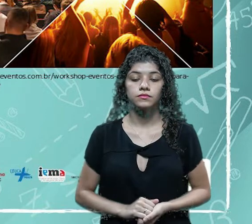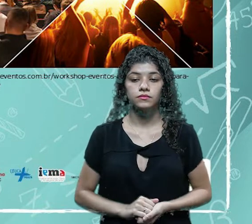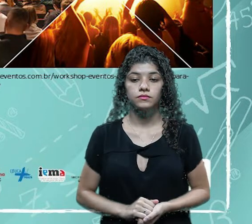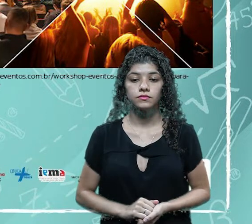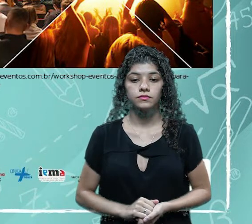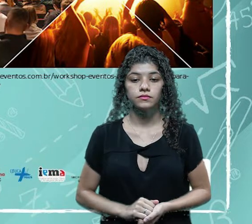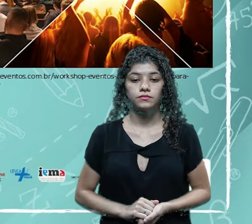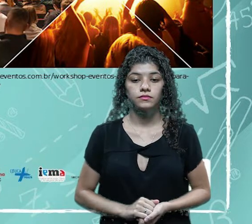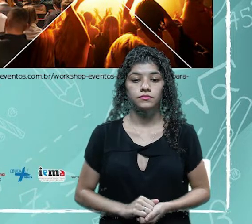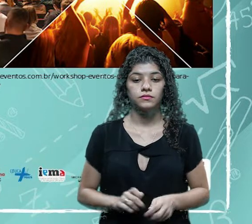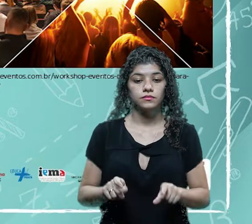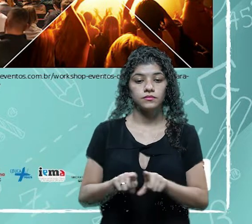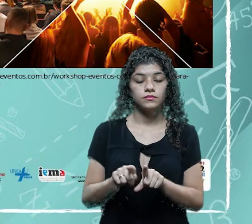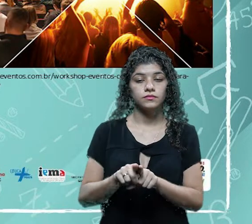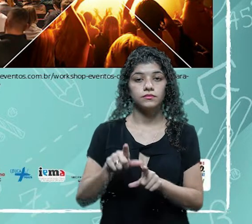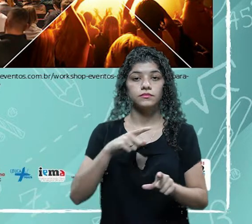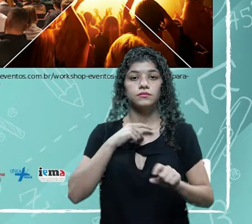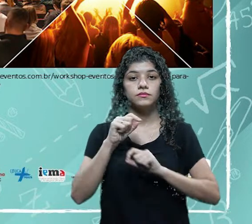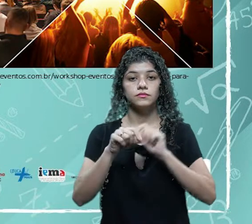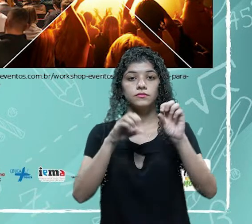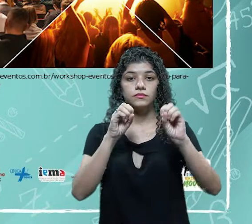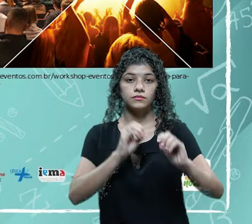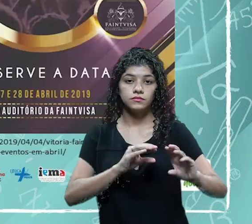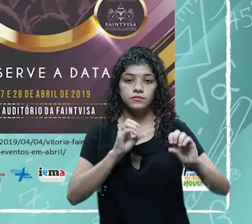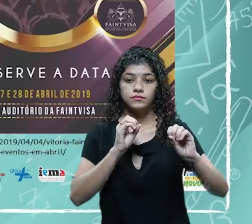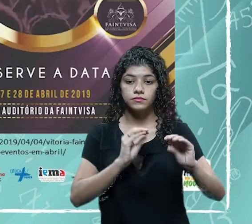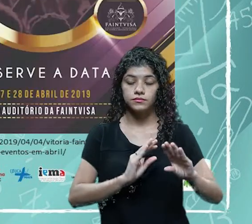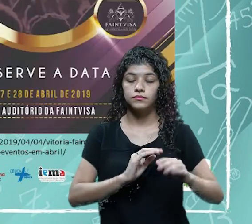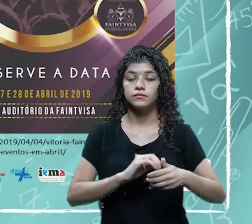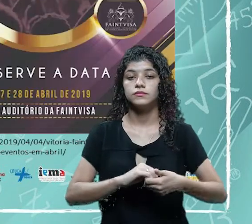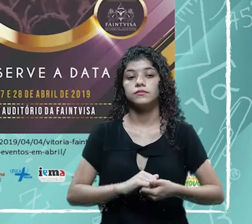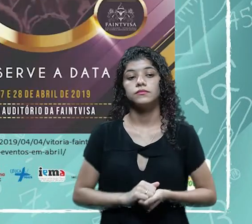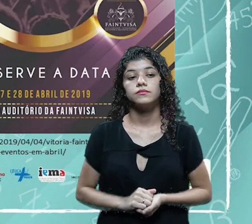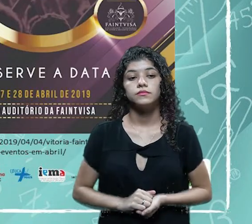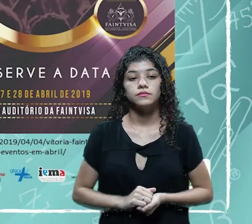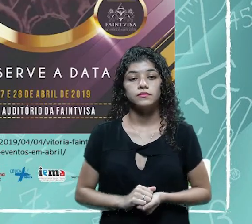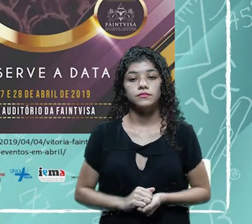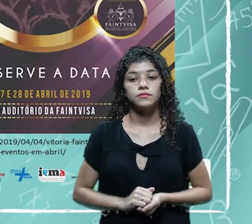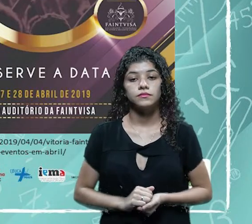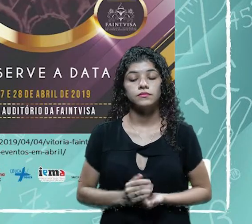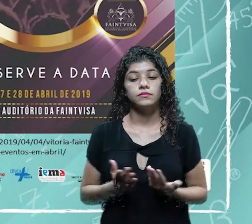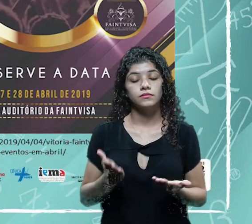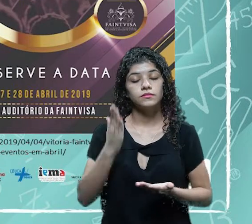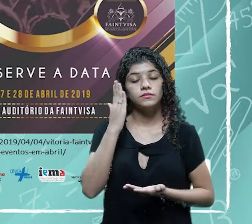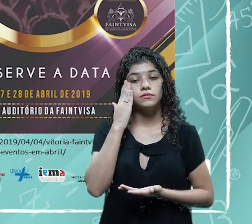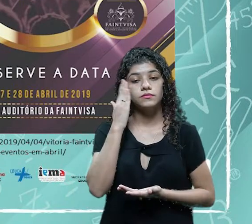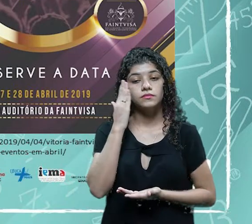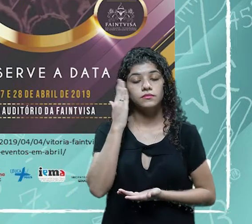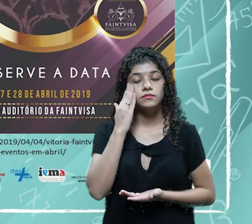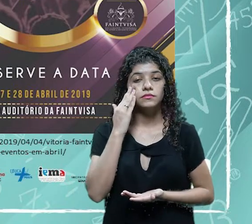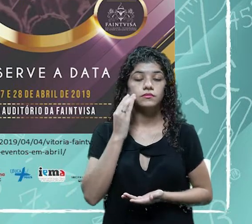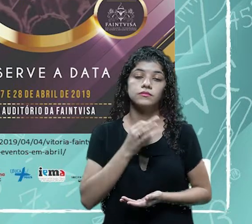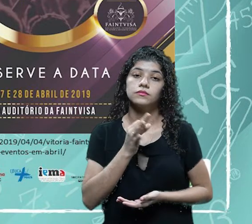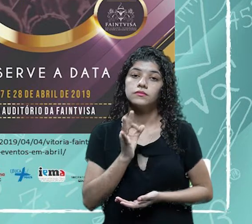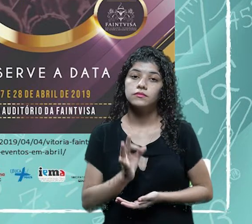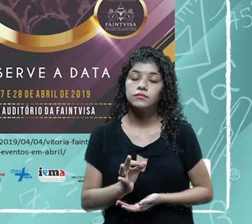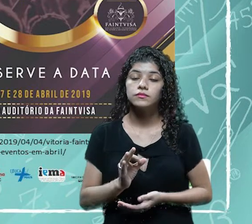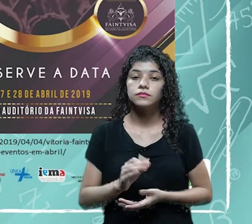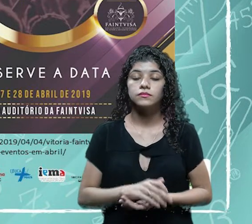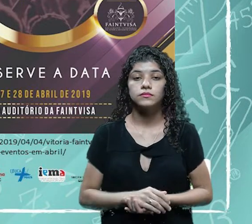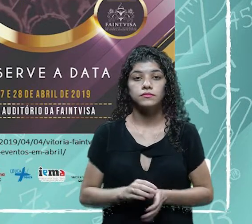geralmente ele tem um caráter Educacional e tem um pra gente compreender um pouco